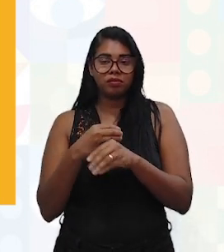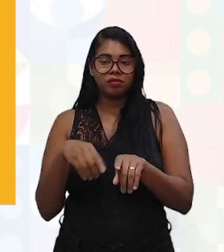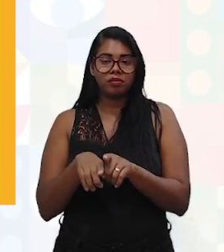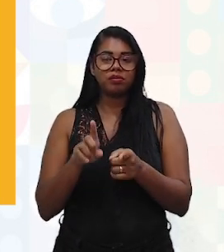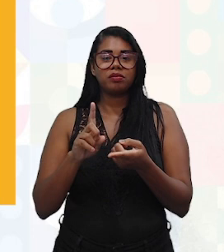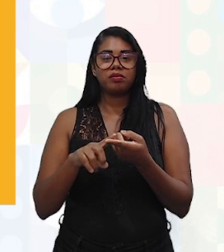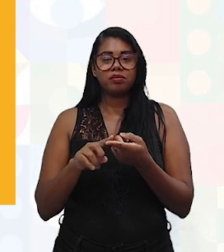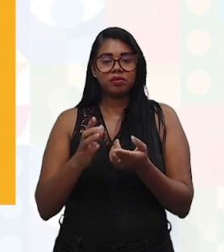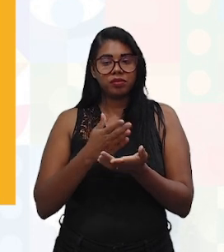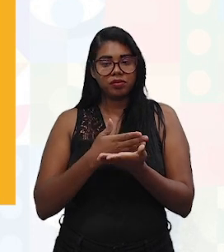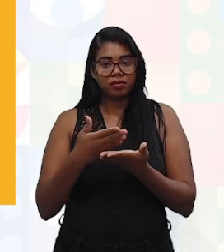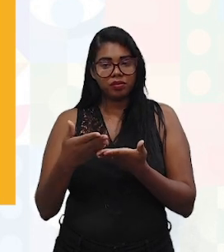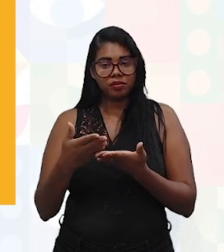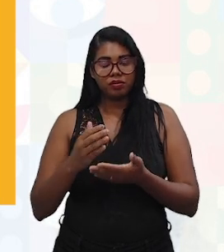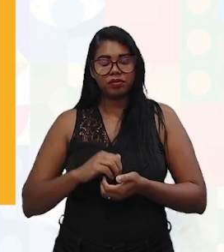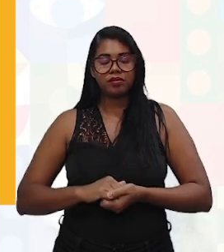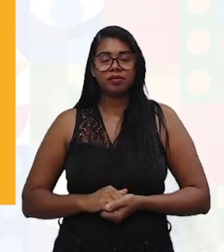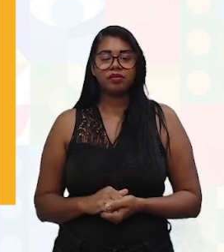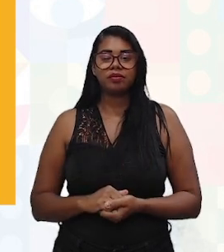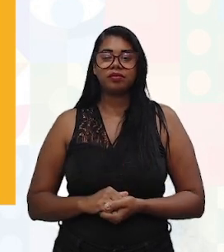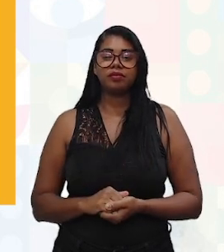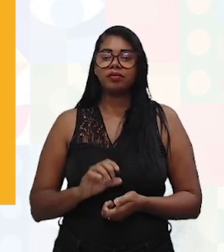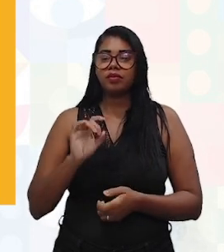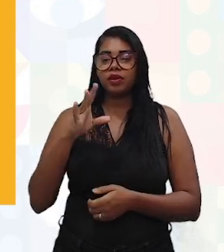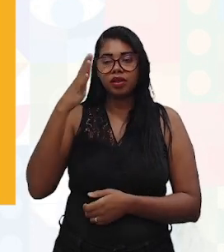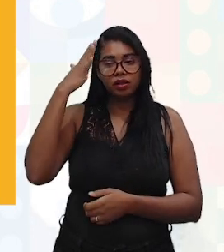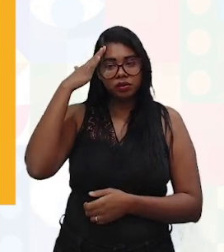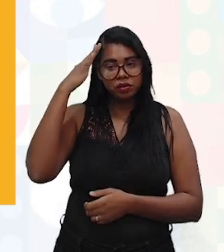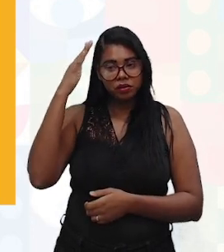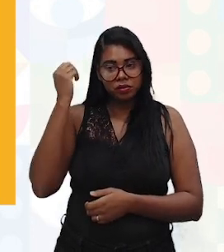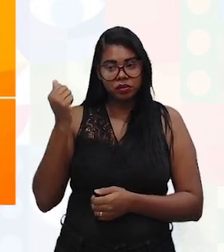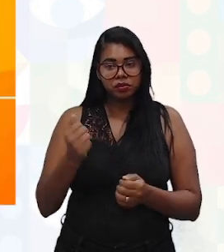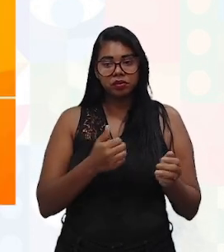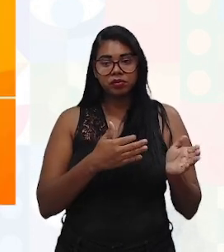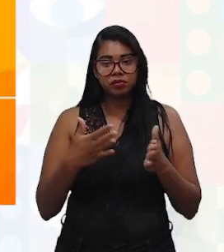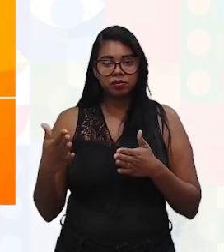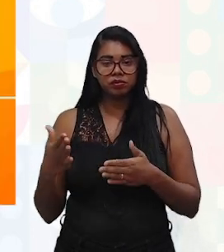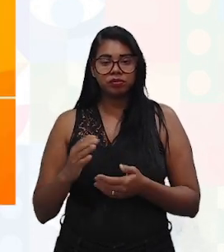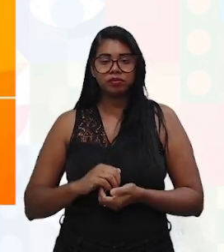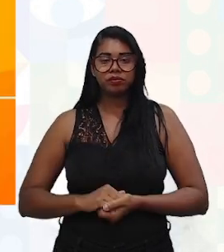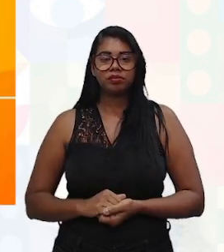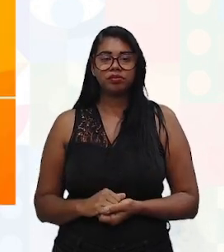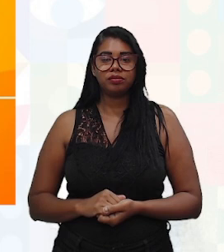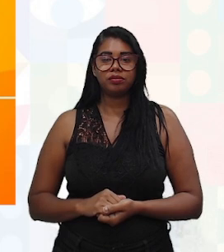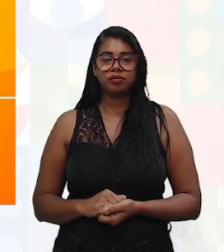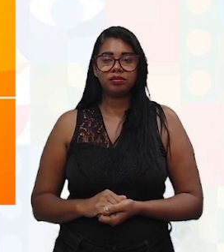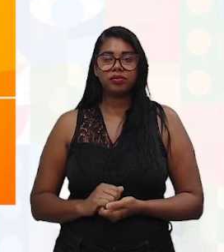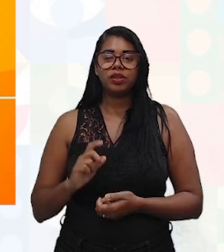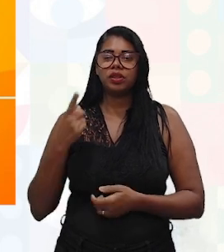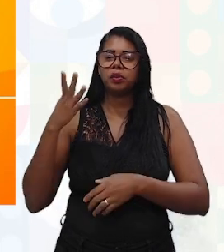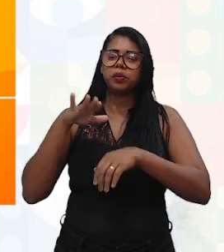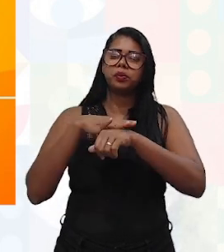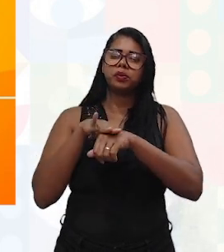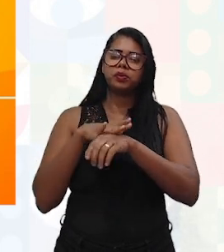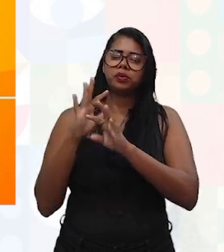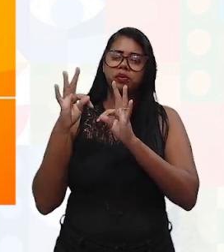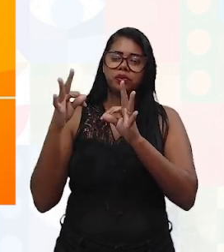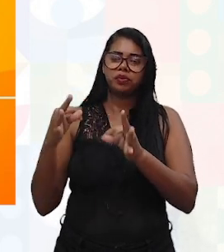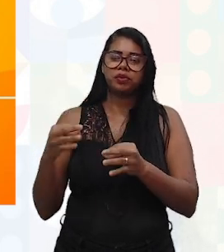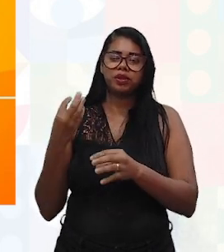para começar. Porque a gente só sabe como é o caminho caminhando. E aí, depois dessa conversa